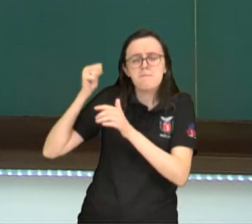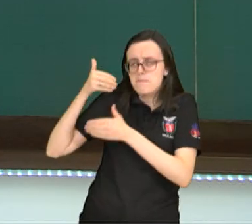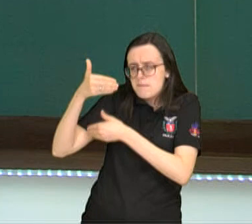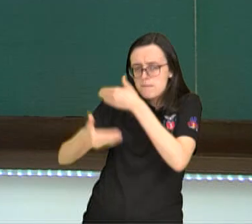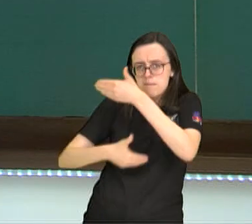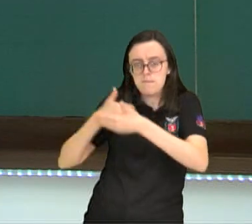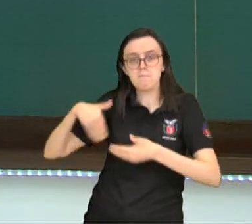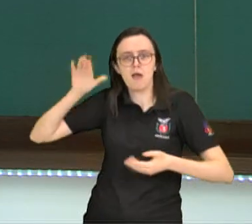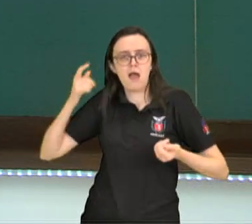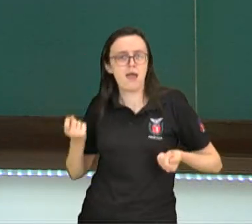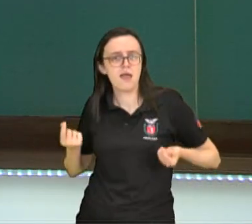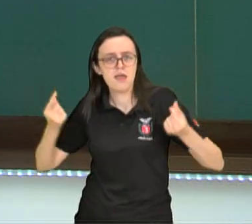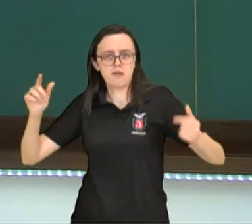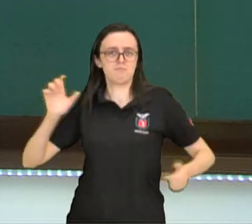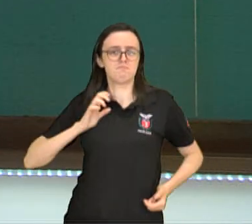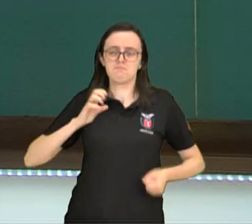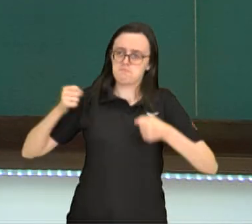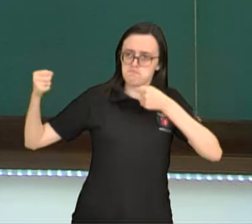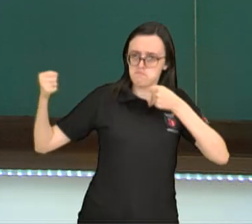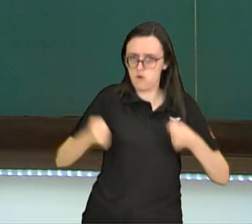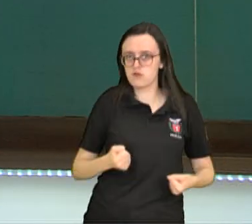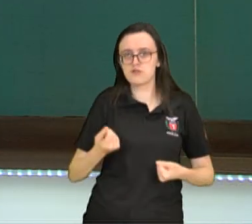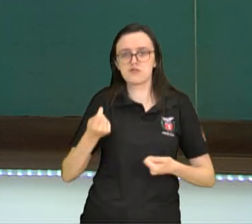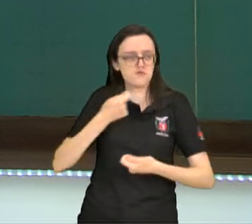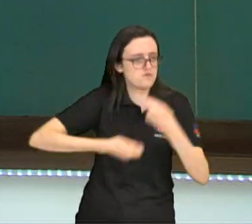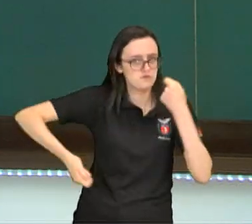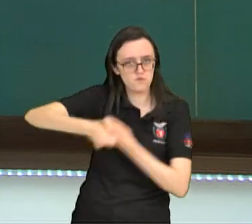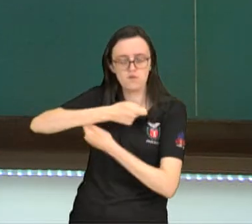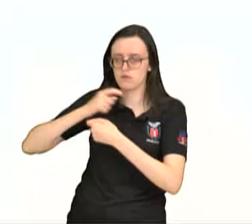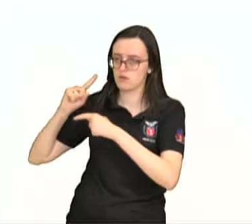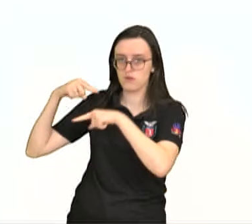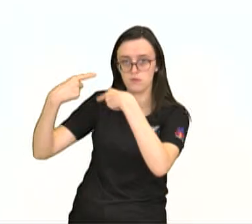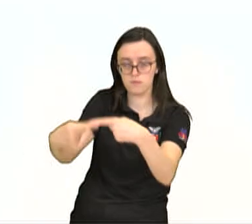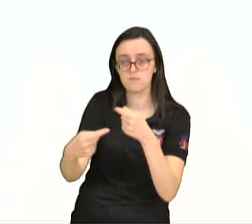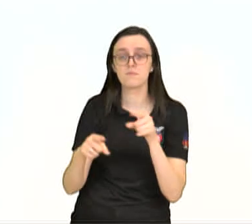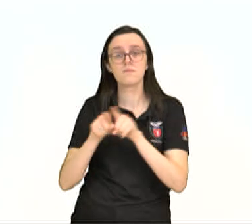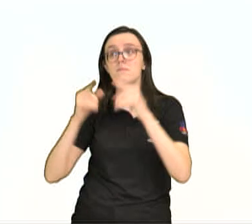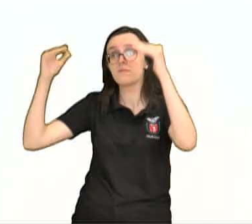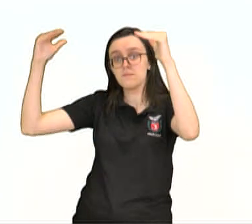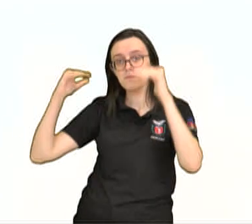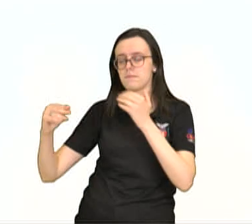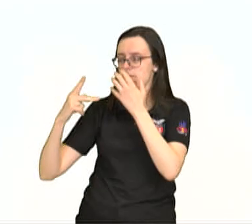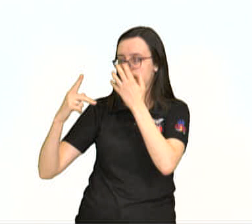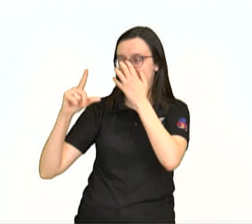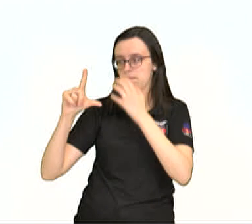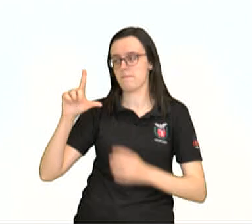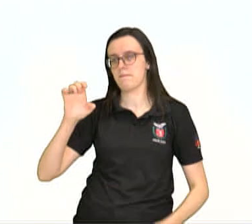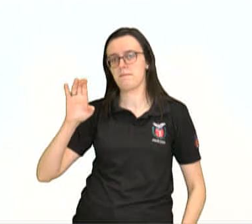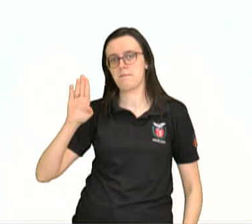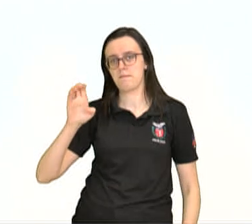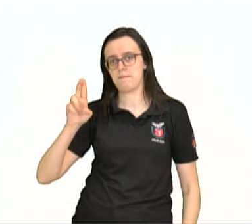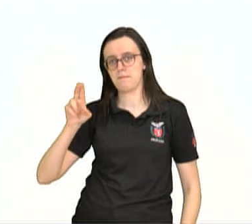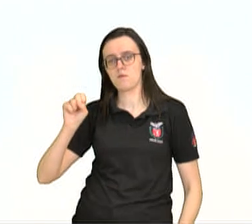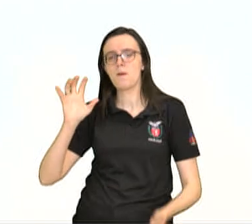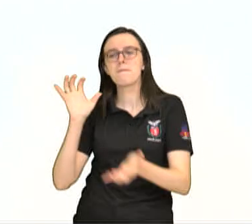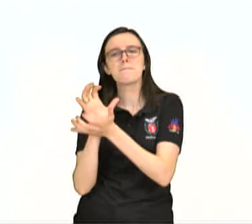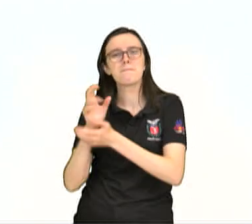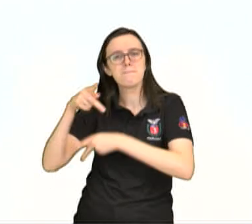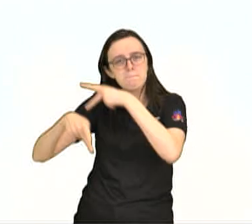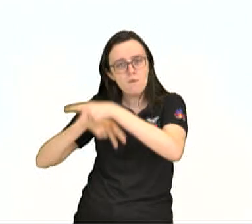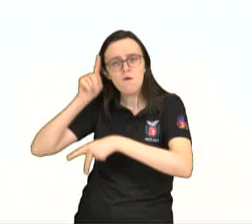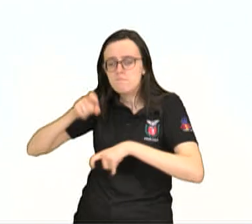famílias mais ricas, os mais poderosos economicamente. A gente vai ter os plebeus, né? A plebe, que eram